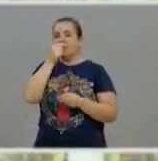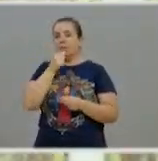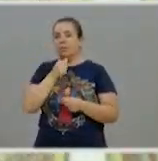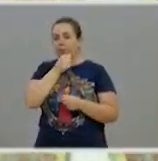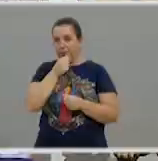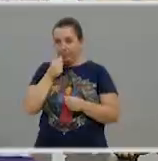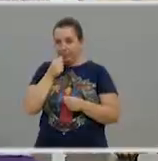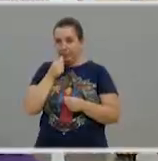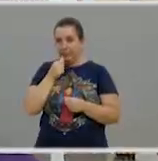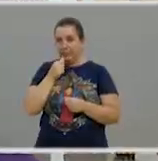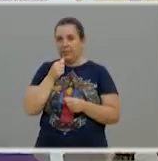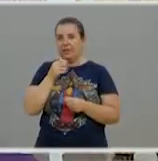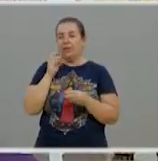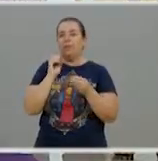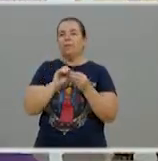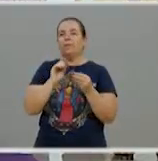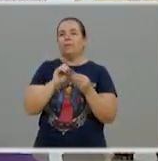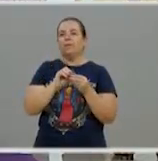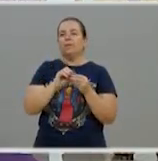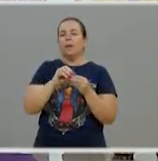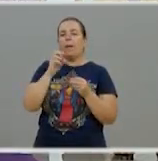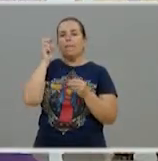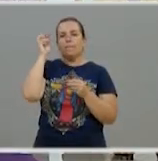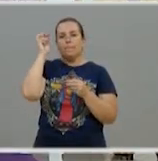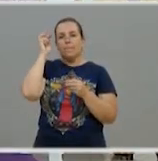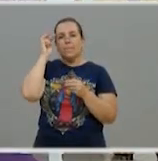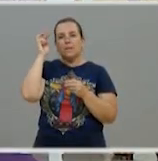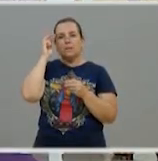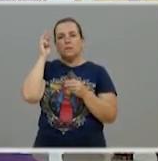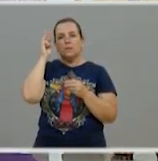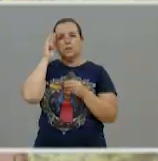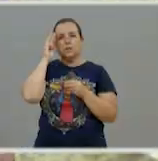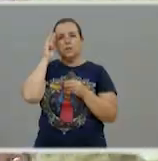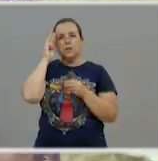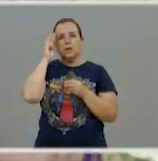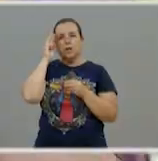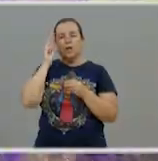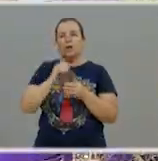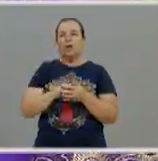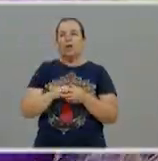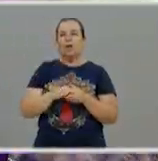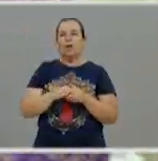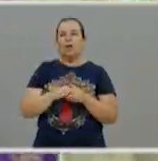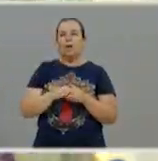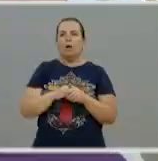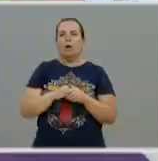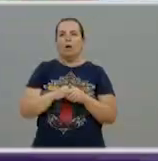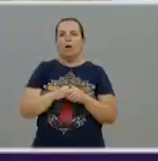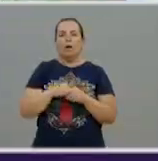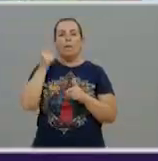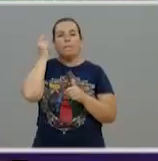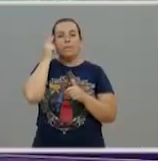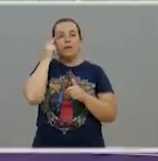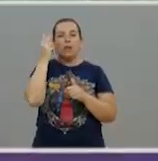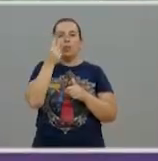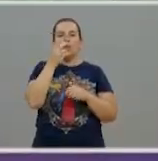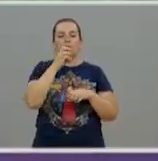contou, fazer meditação de 2 minutos por dia, você acha pouco?